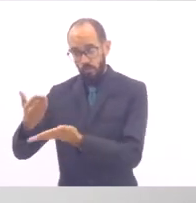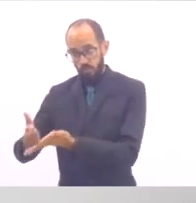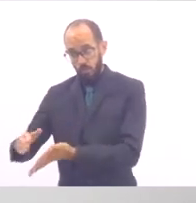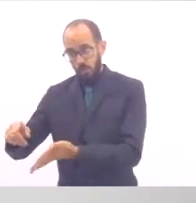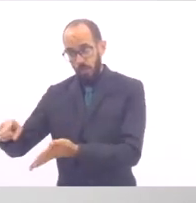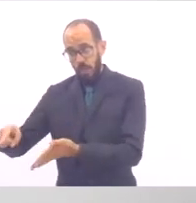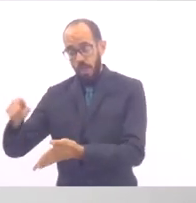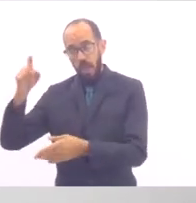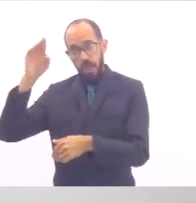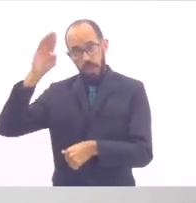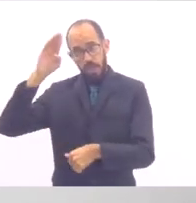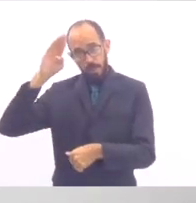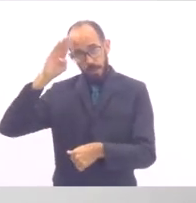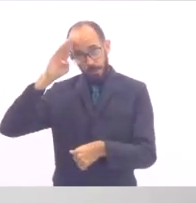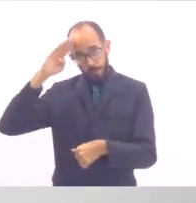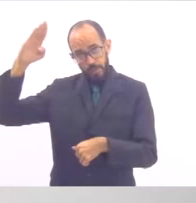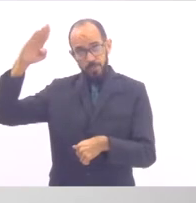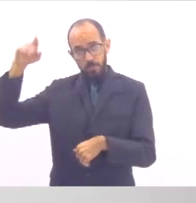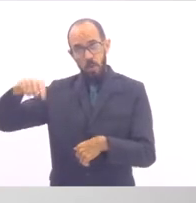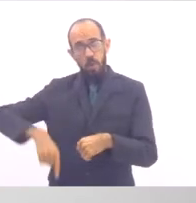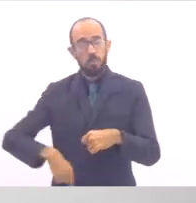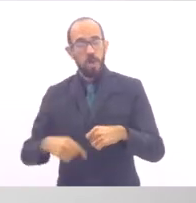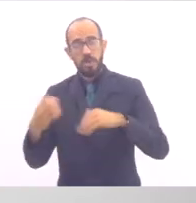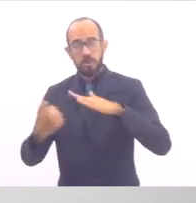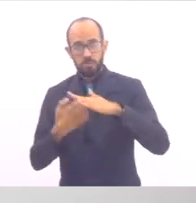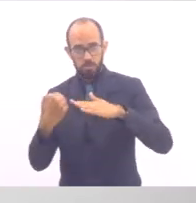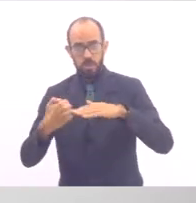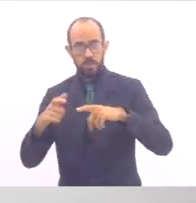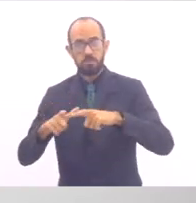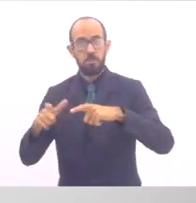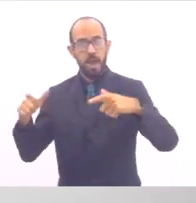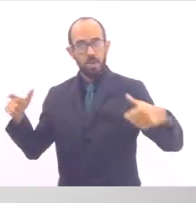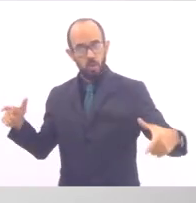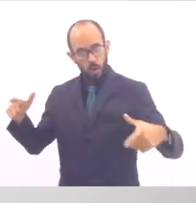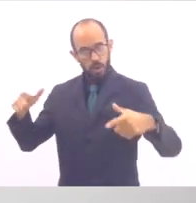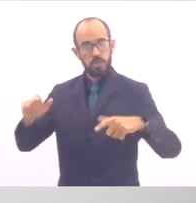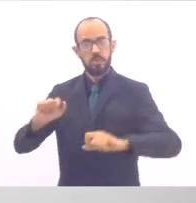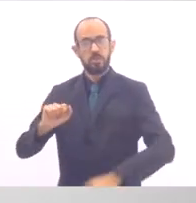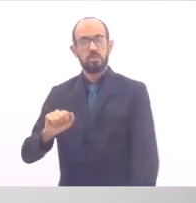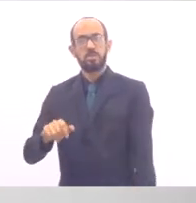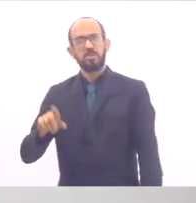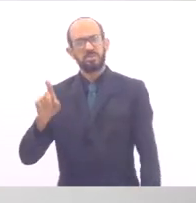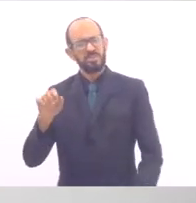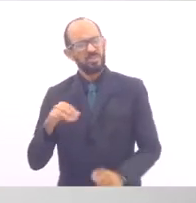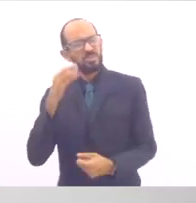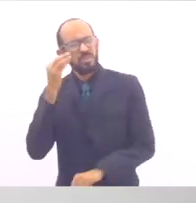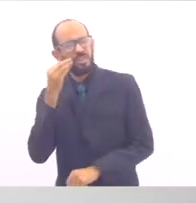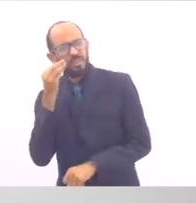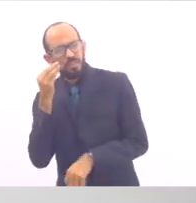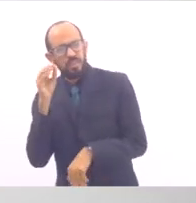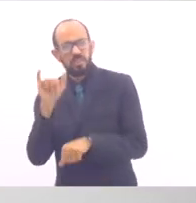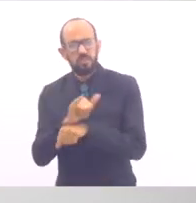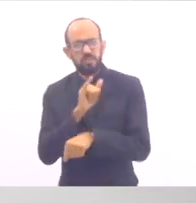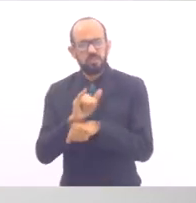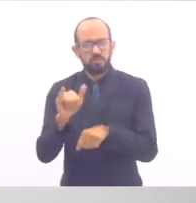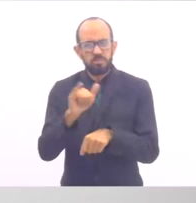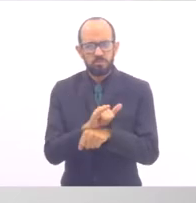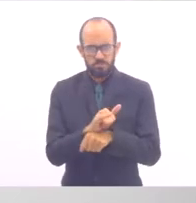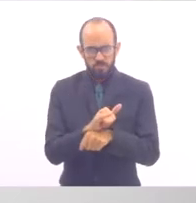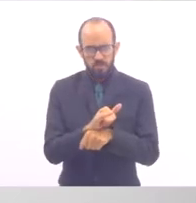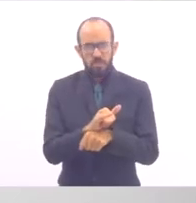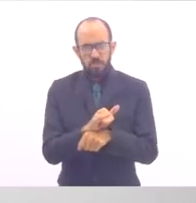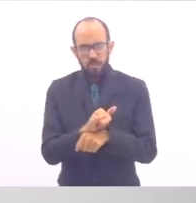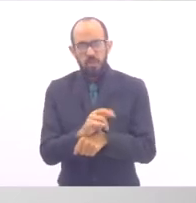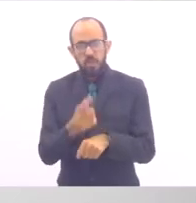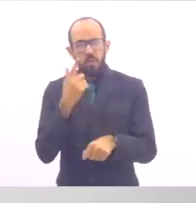prioritária para os grandes geradores. Isso já está sendo já instrumentado da melhor forma para ser uma NOI. Eles já estão